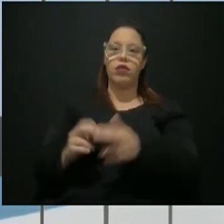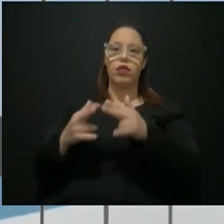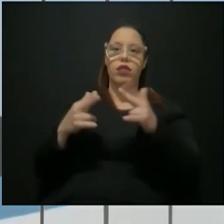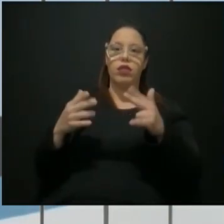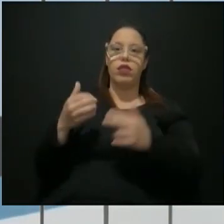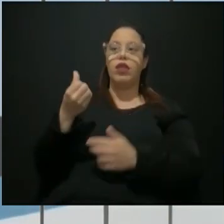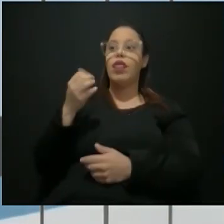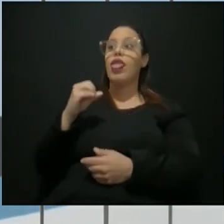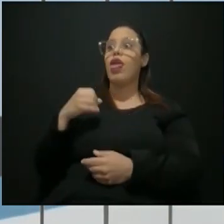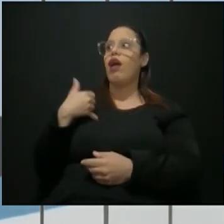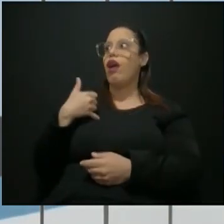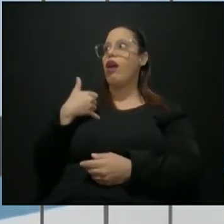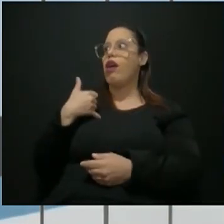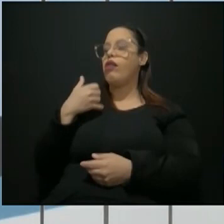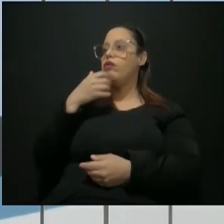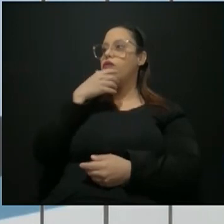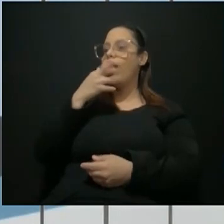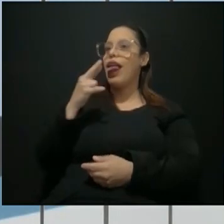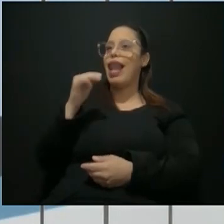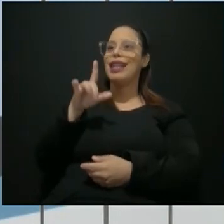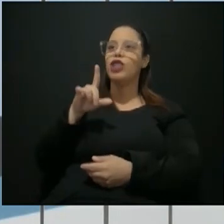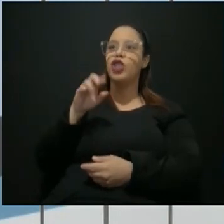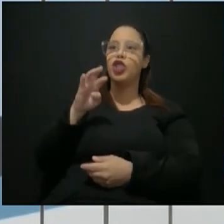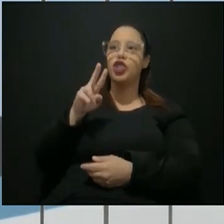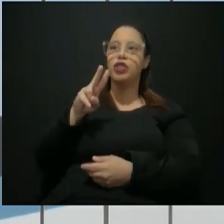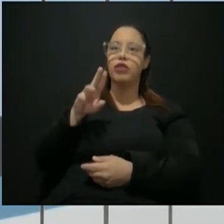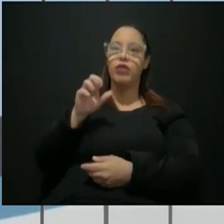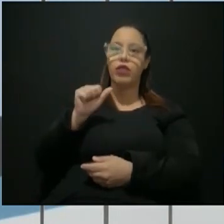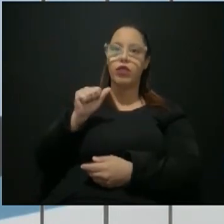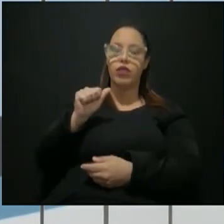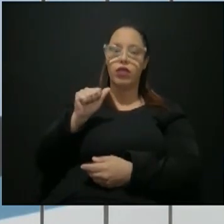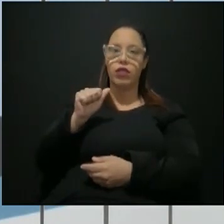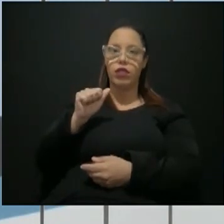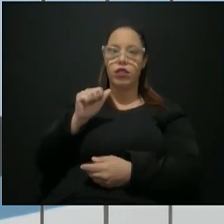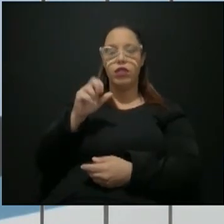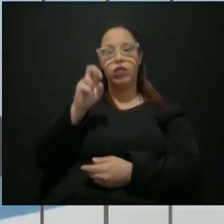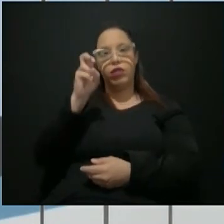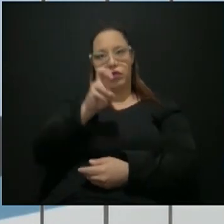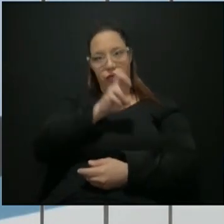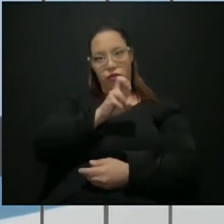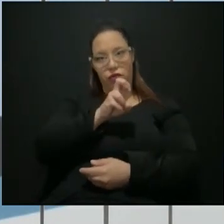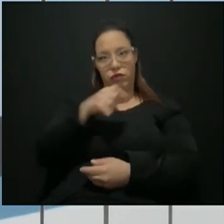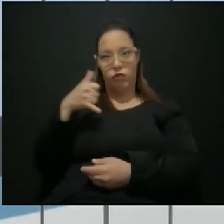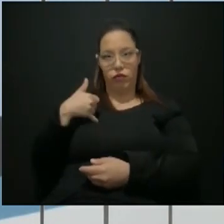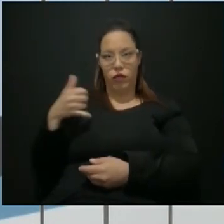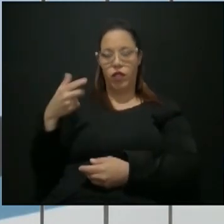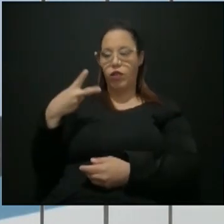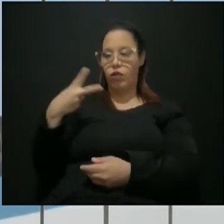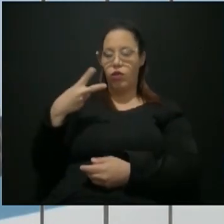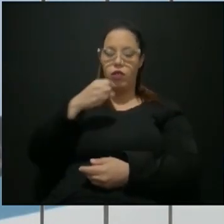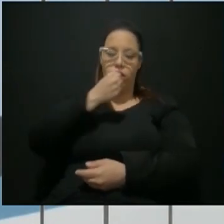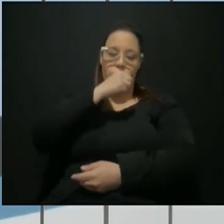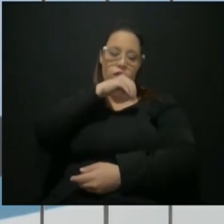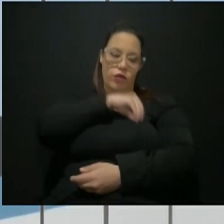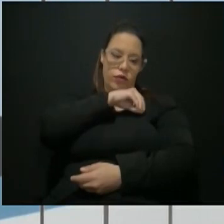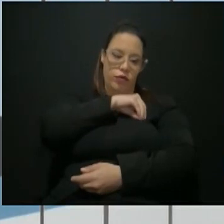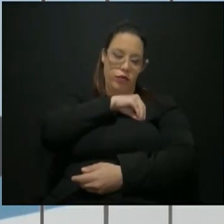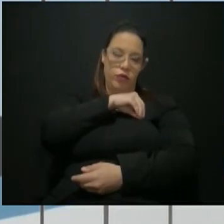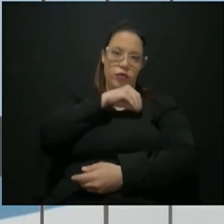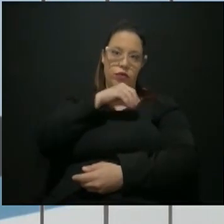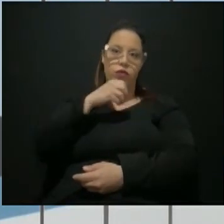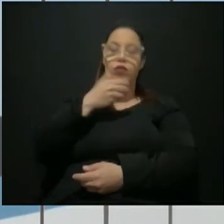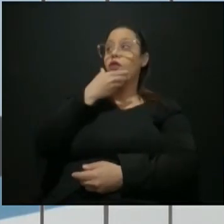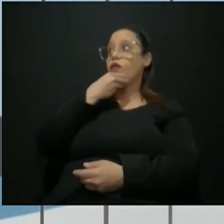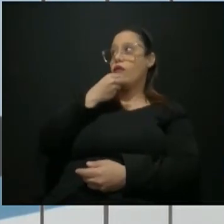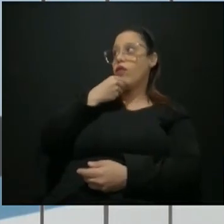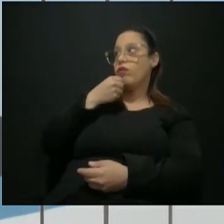de idade relativa. Então, se você tem 55 anos e ganha até 2 salários mínimos, você é do sexo masculino, você